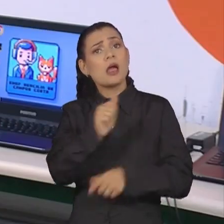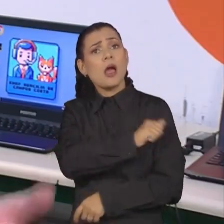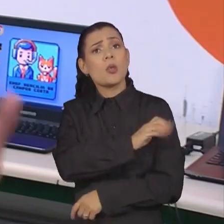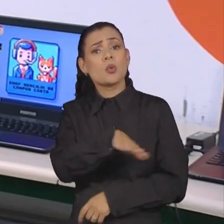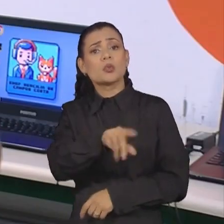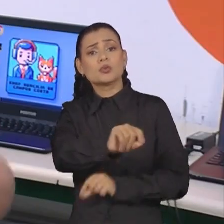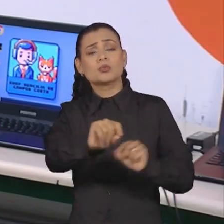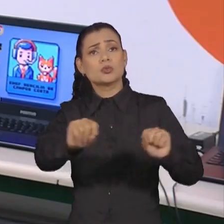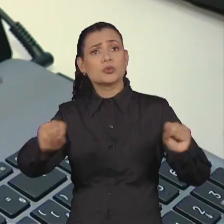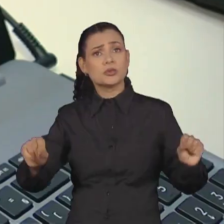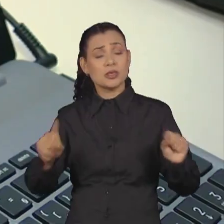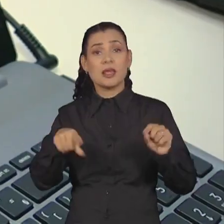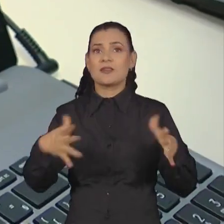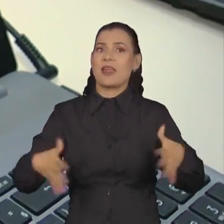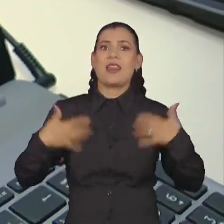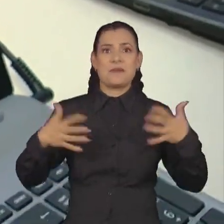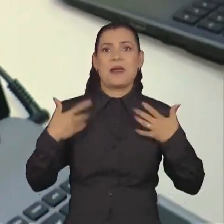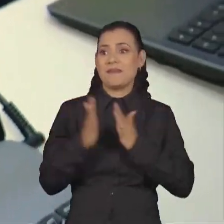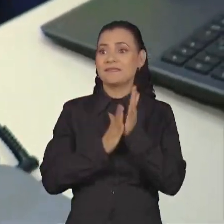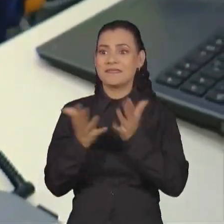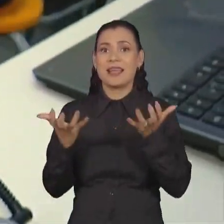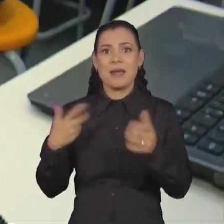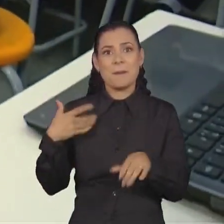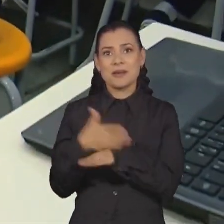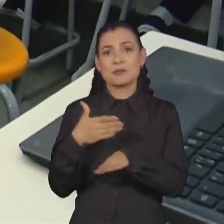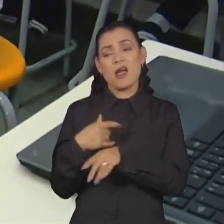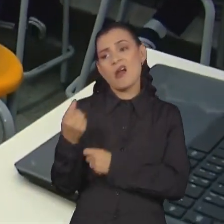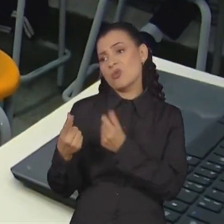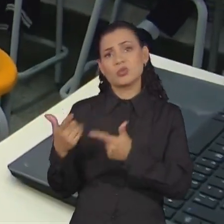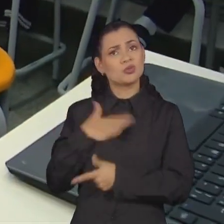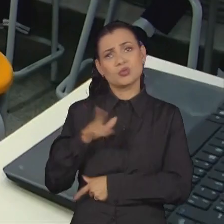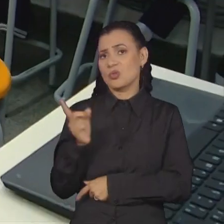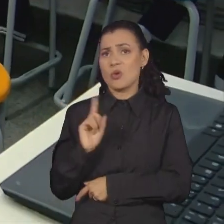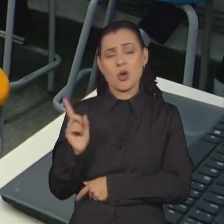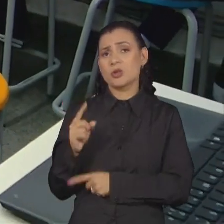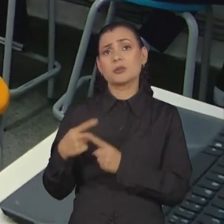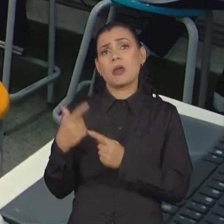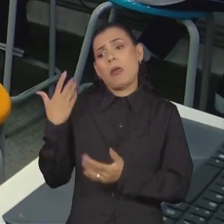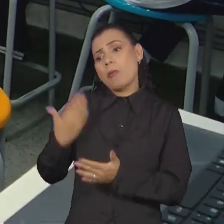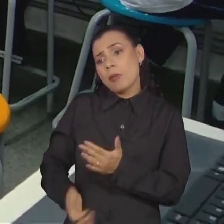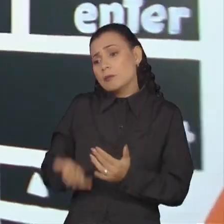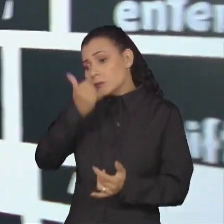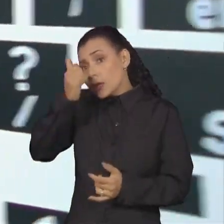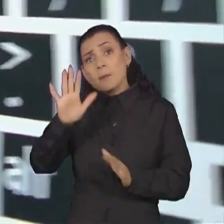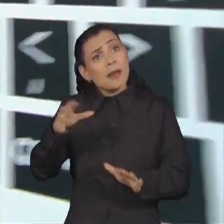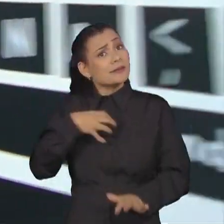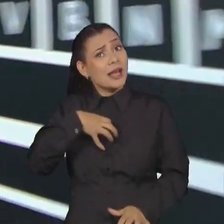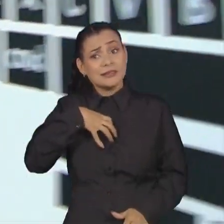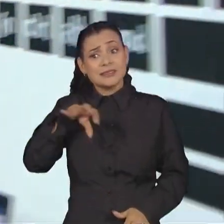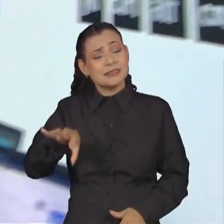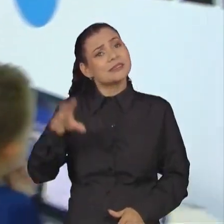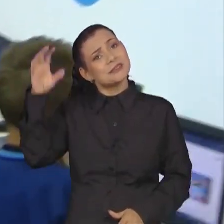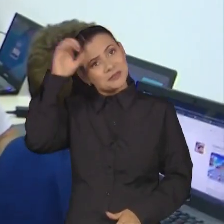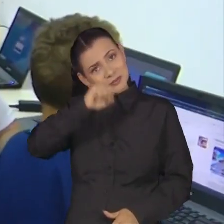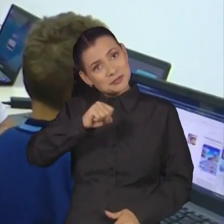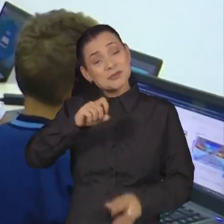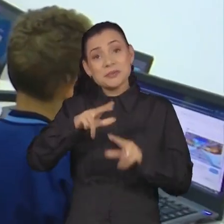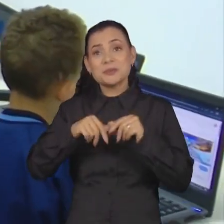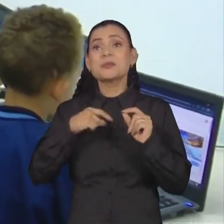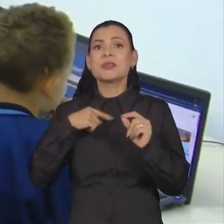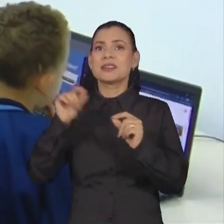né? Eles ficam muito empolgados, eles querem participar. Alguns não gostam, né, da questão do perder, mas o perder faz parte. Por aqui, a